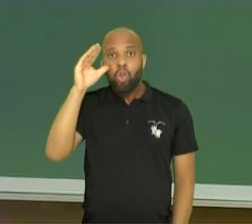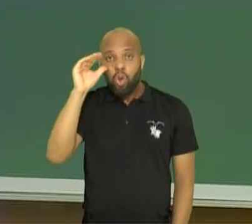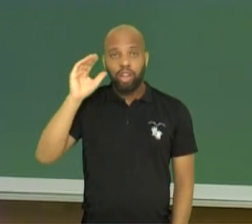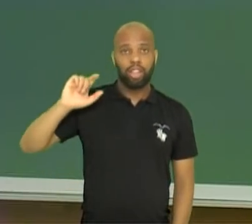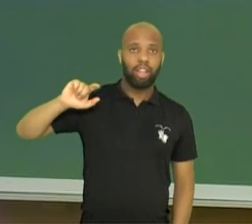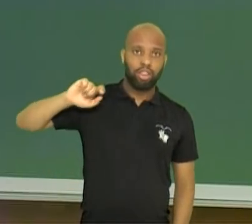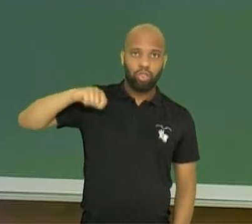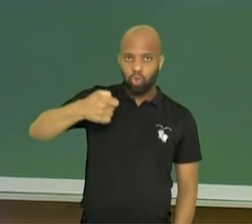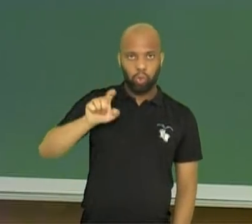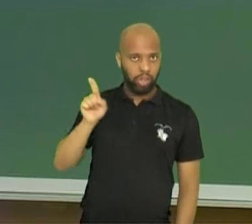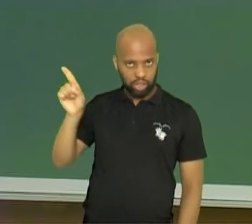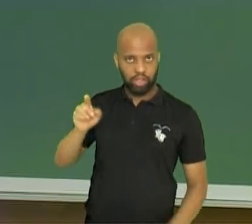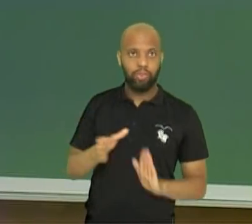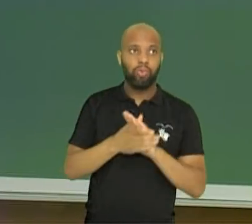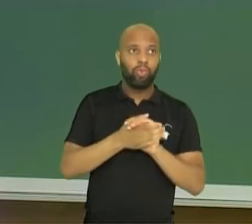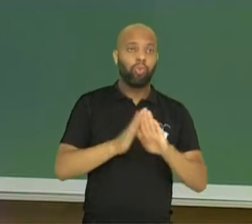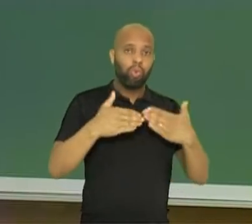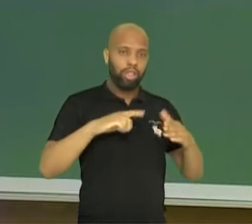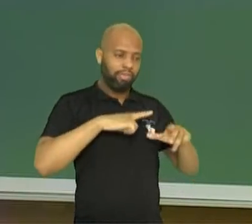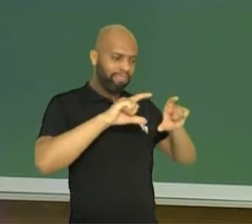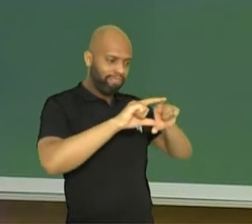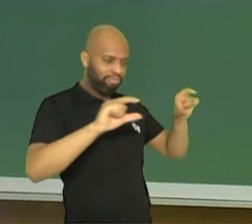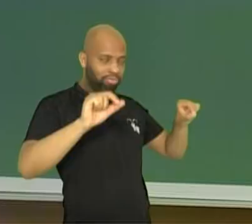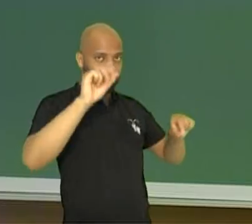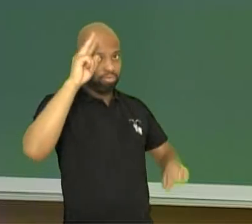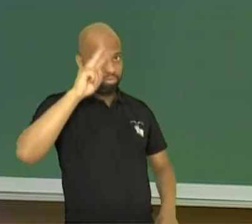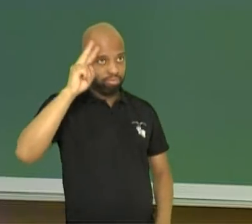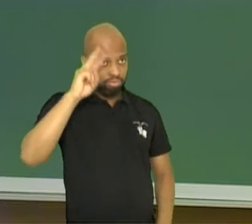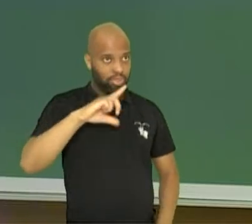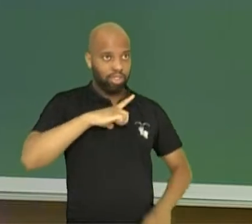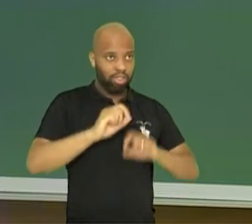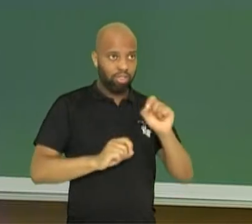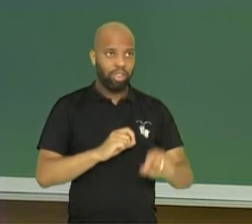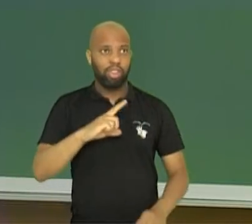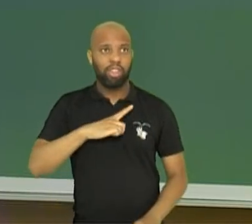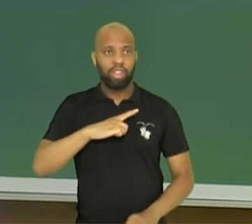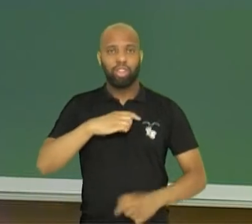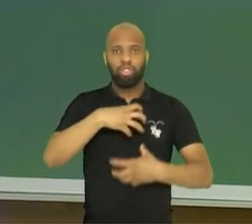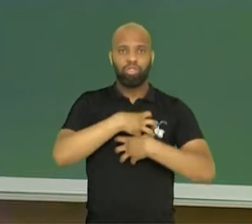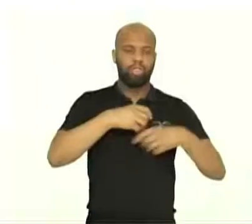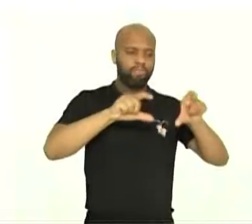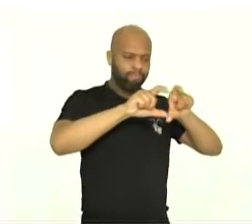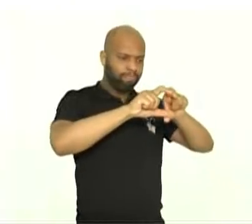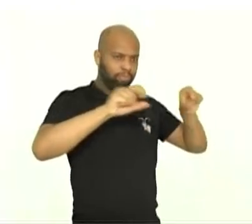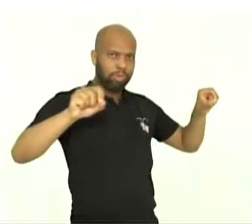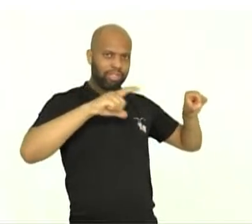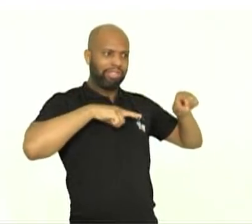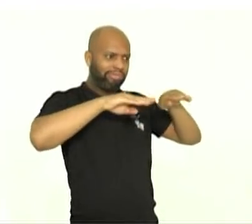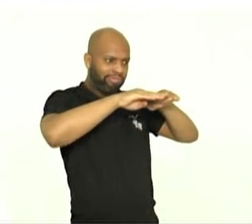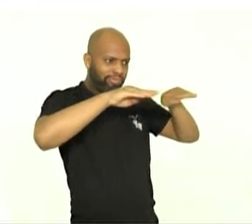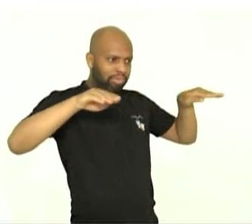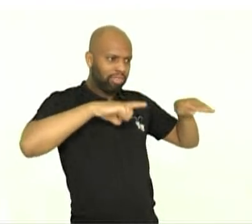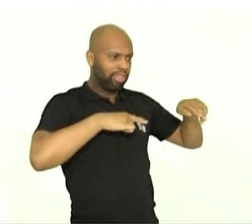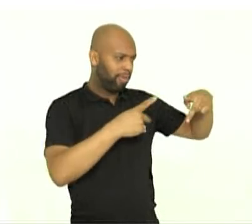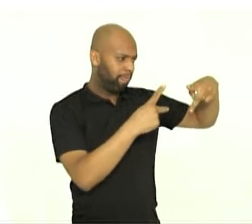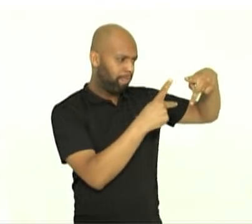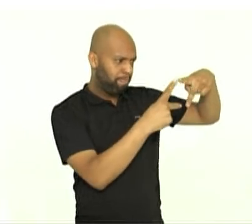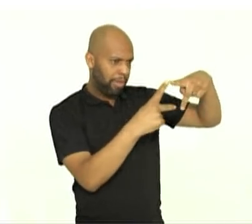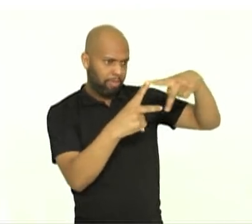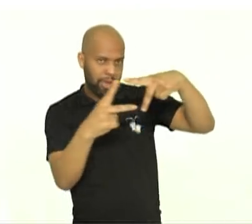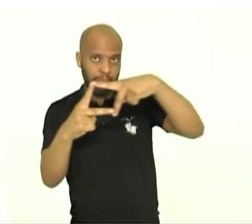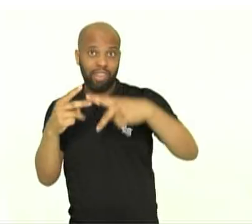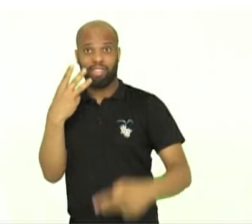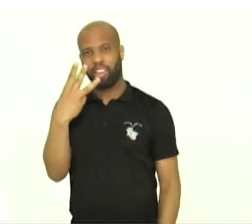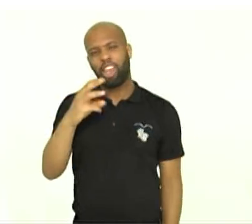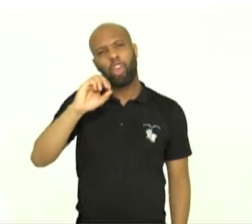para vocês. A tirinha, falando da tirinha, ela consiste em uma faixa horizontal constituída por 3 ou mais